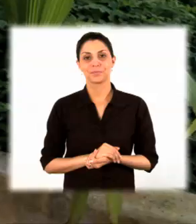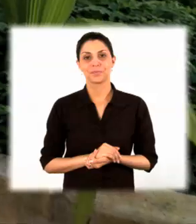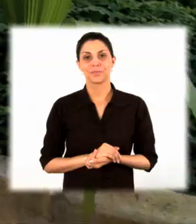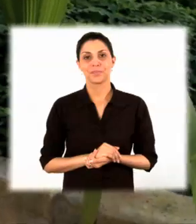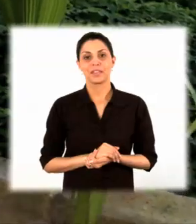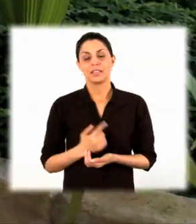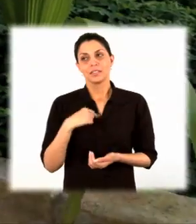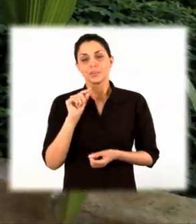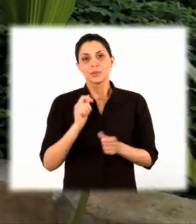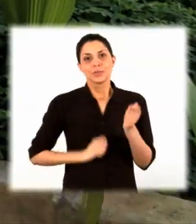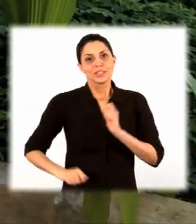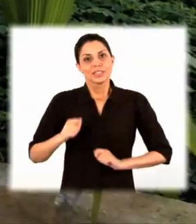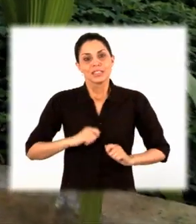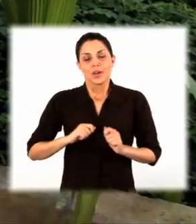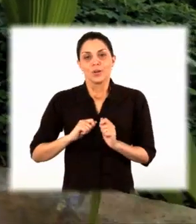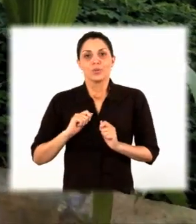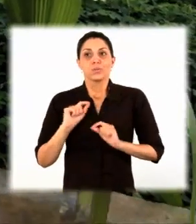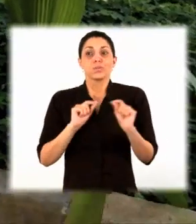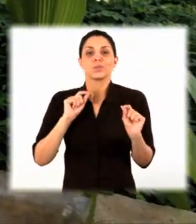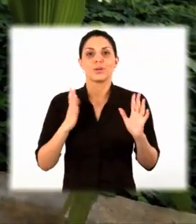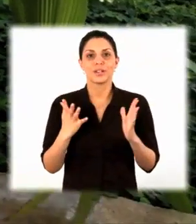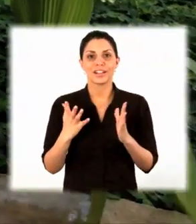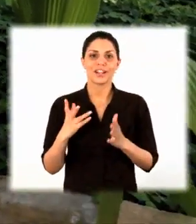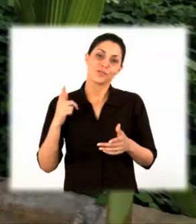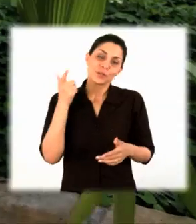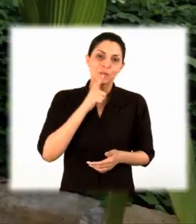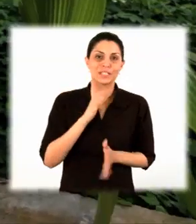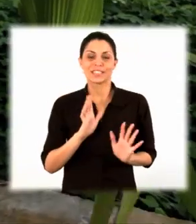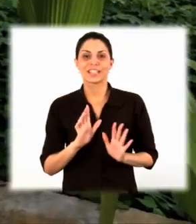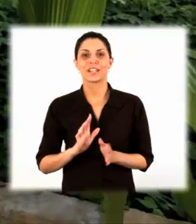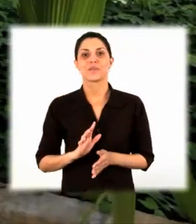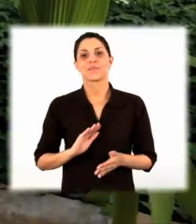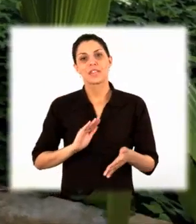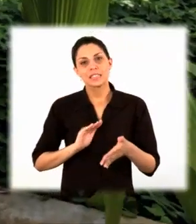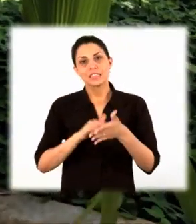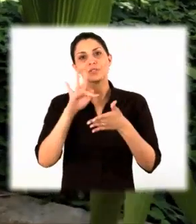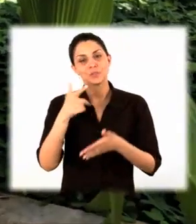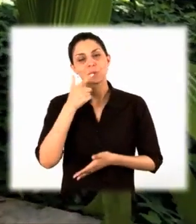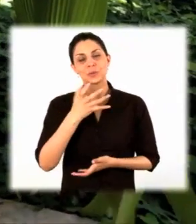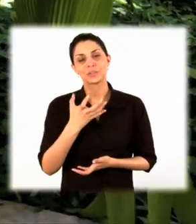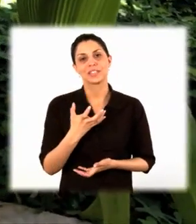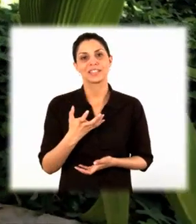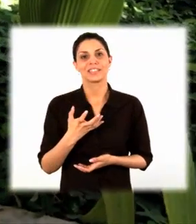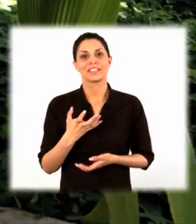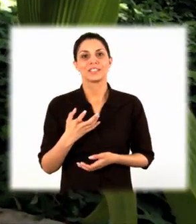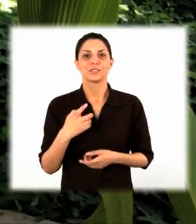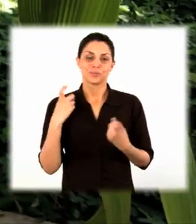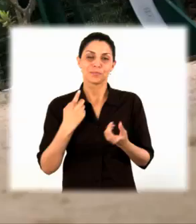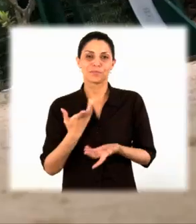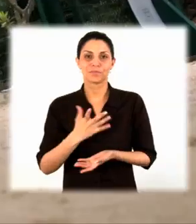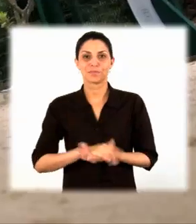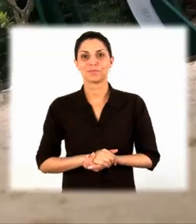Estou um pouco ansiosa, na expectativa de conseguir até o fim esse desafio. Isso é um trabalho bem feito da minha